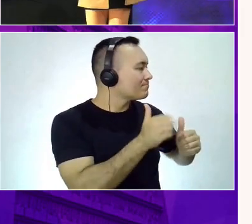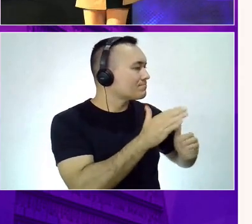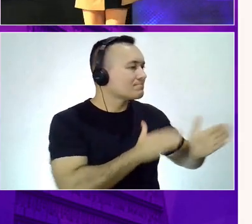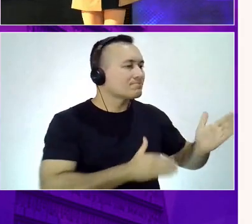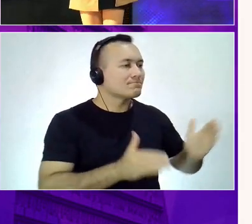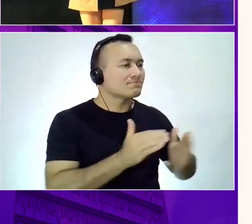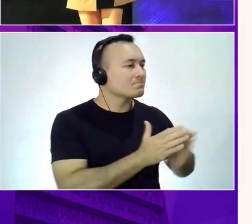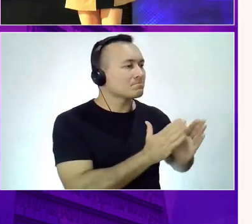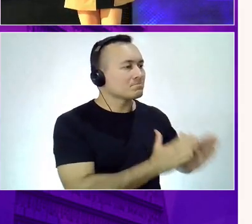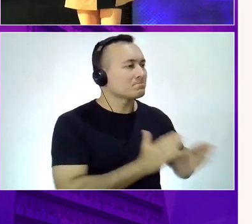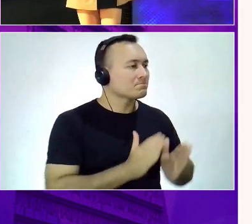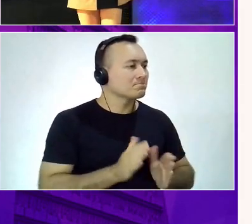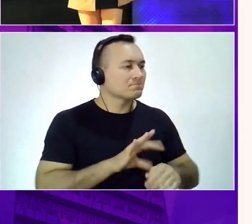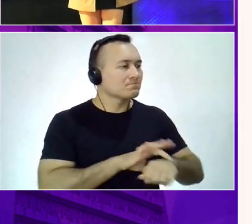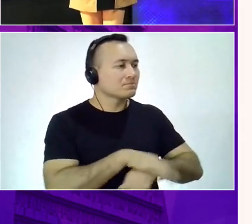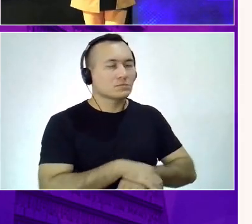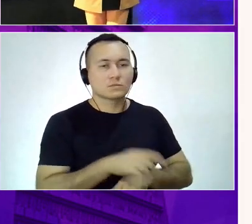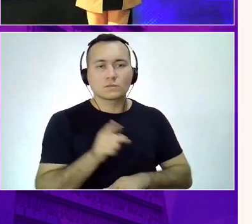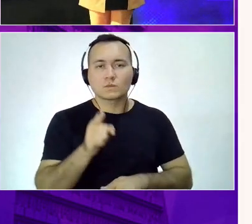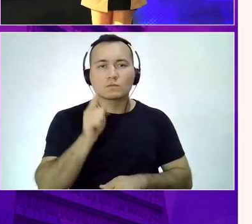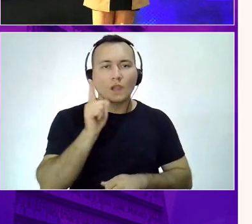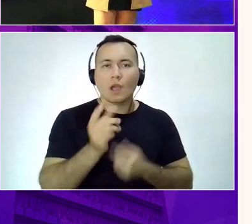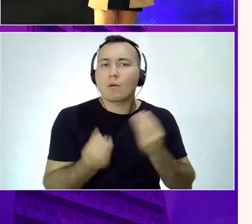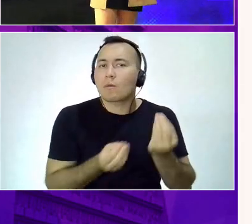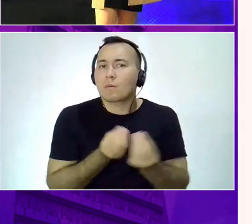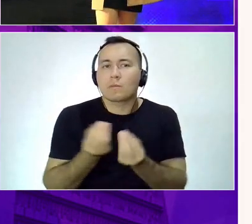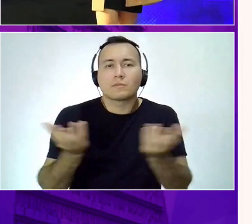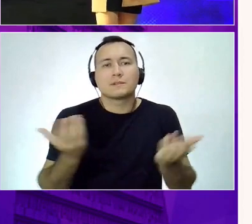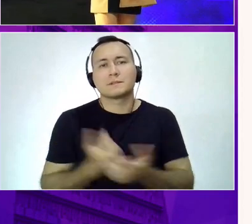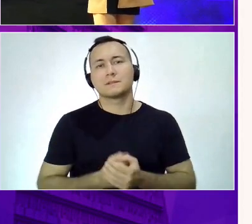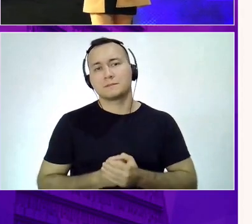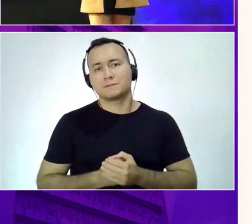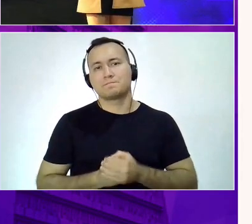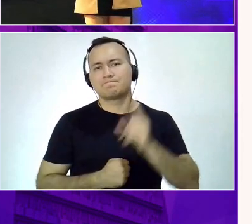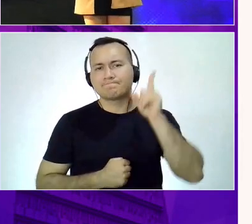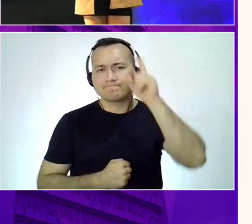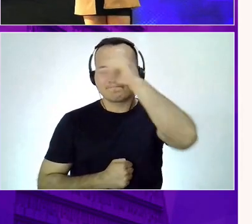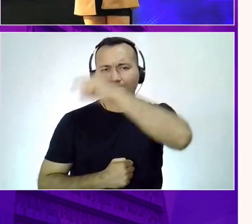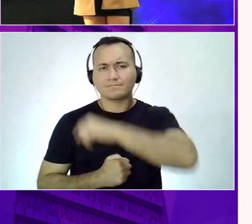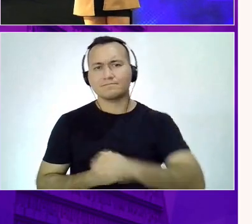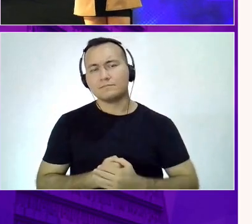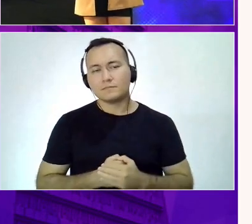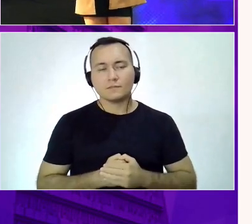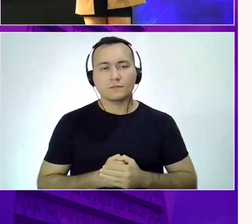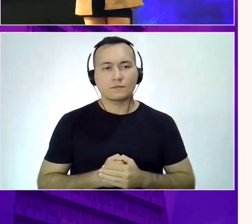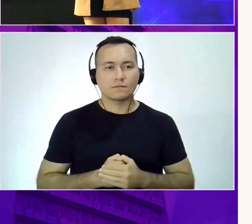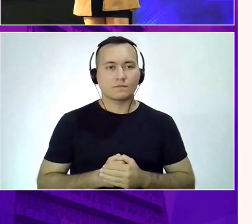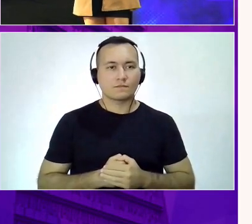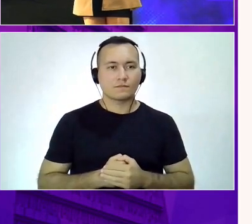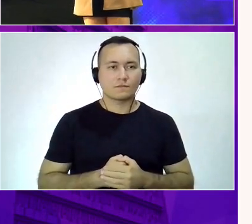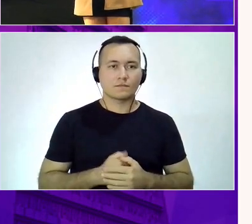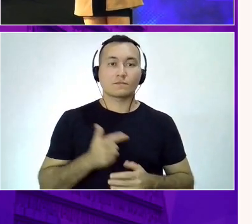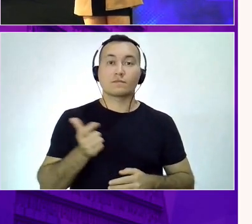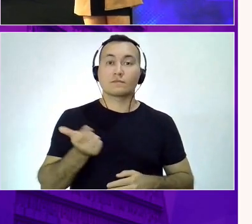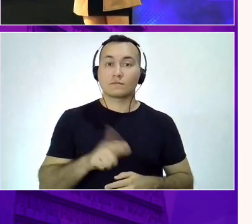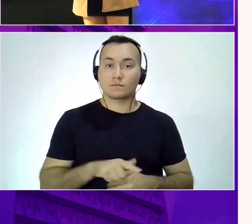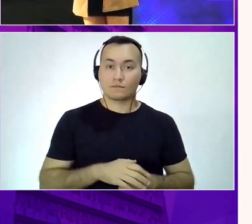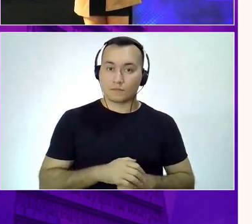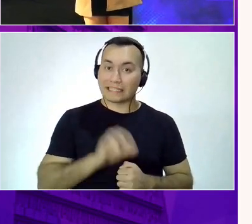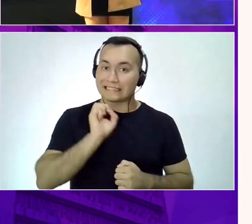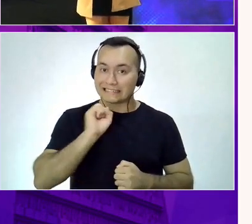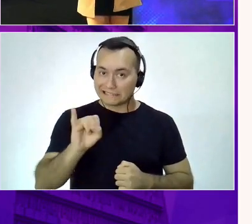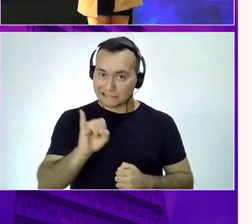de código parecida, você pode ter as boas práticas, mas se um dos projetos que está se comunicando não tiver as dependências, por